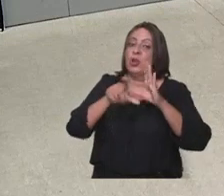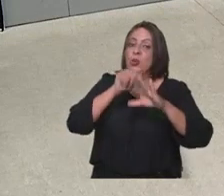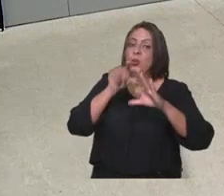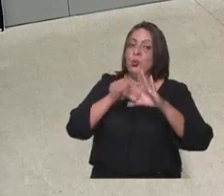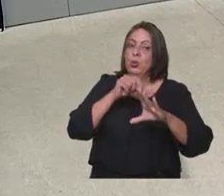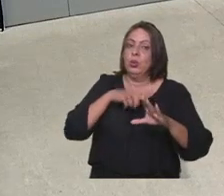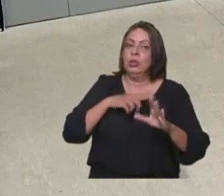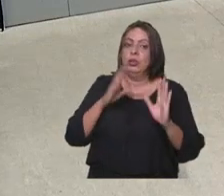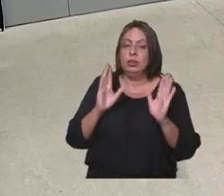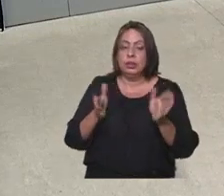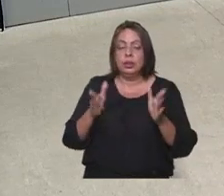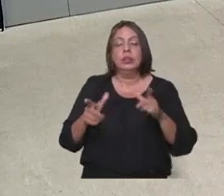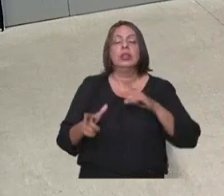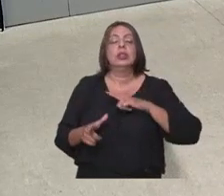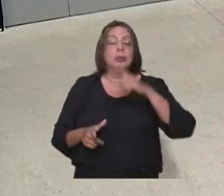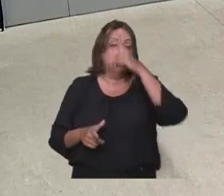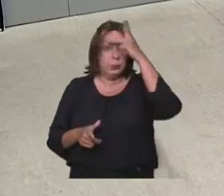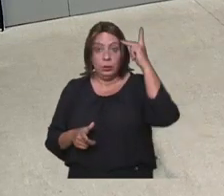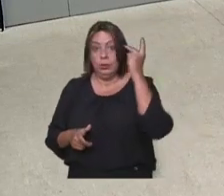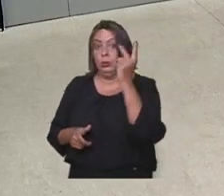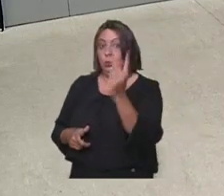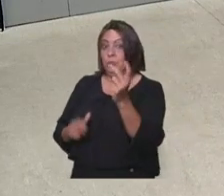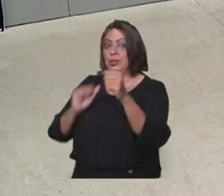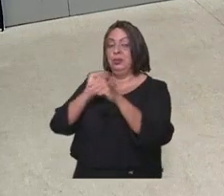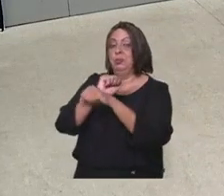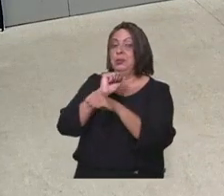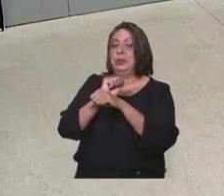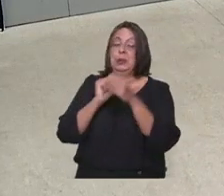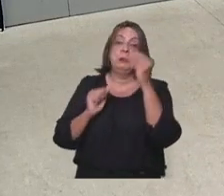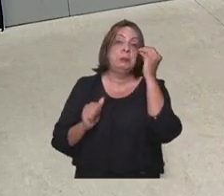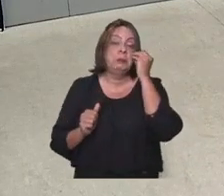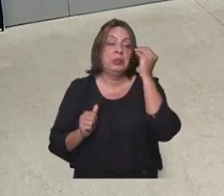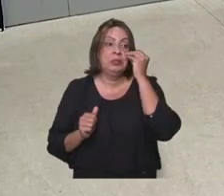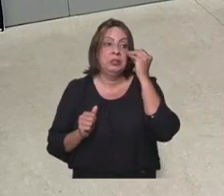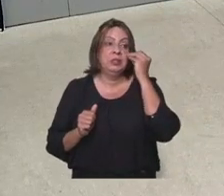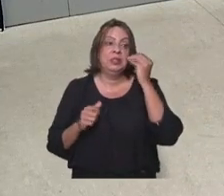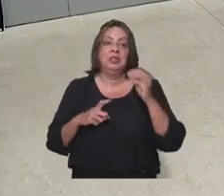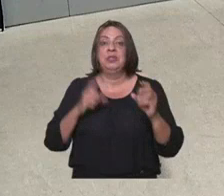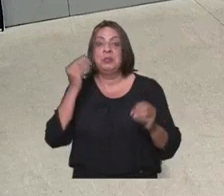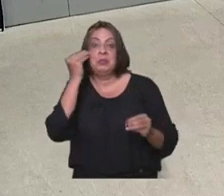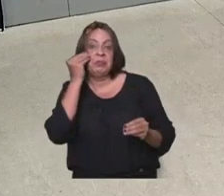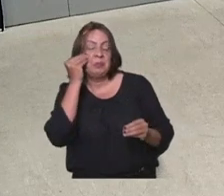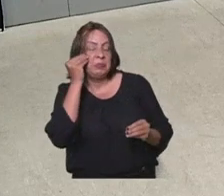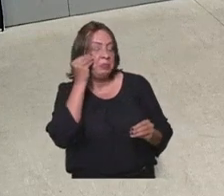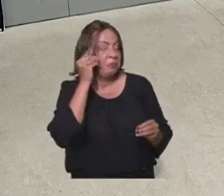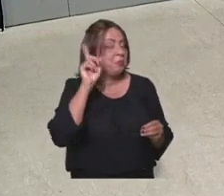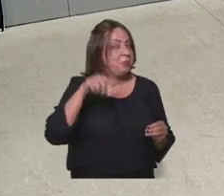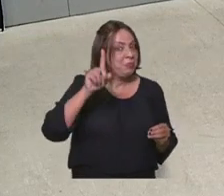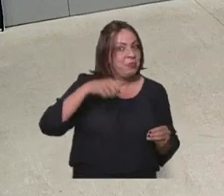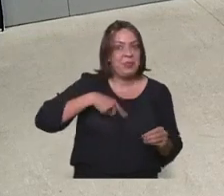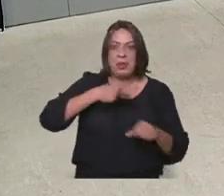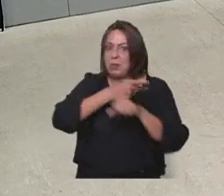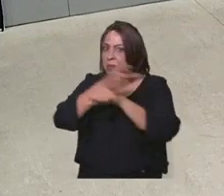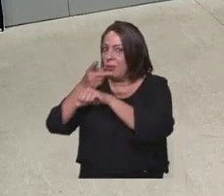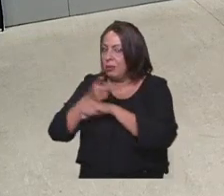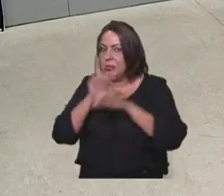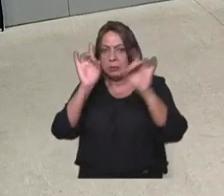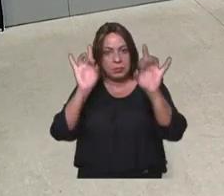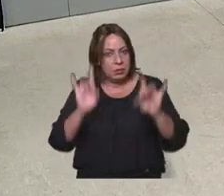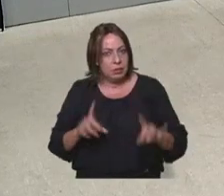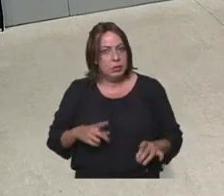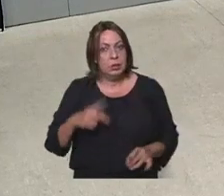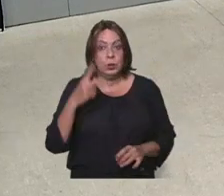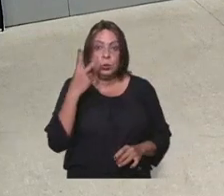já saíram. Tem dois títulos na expectativa aí por esse super mega prêmio.